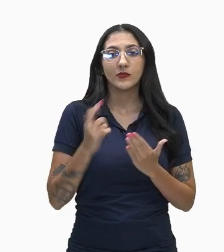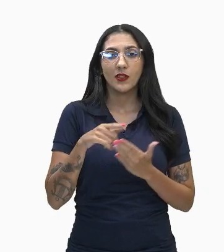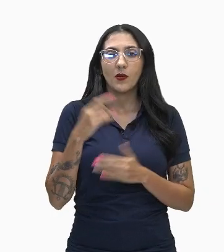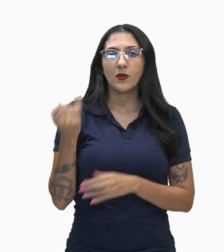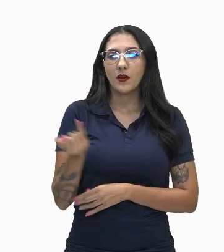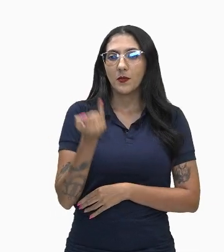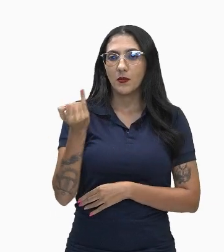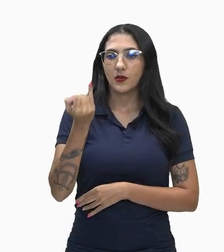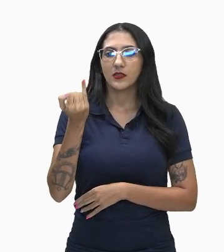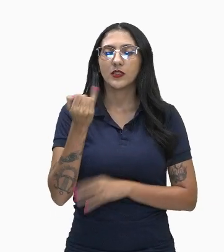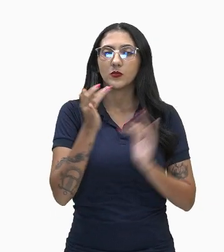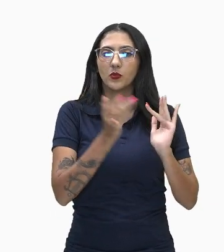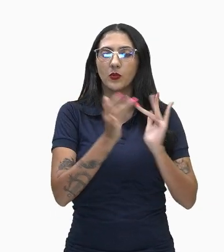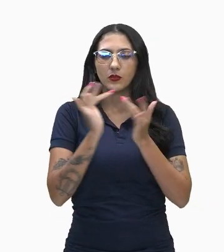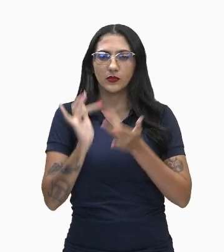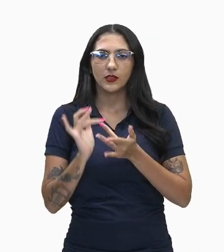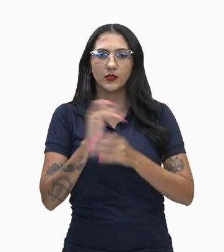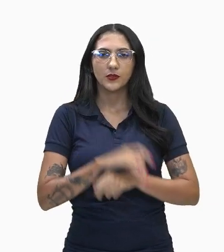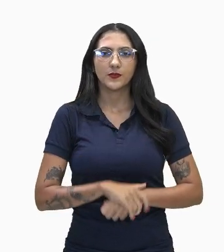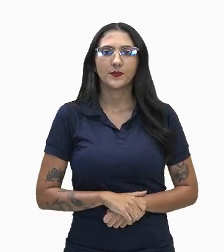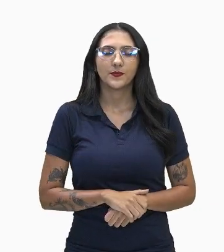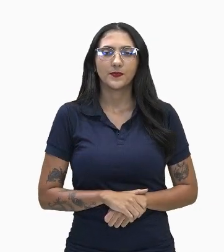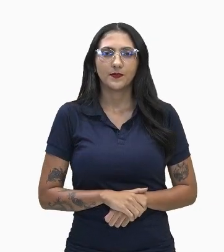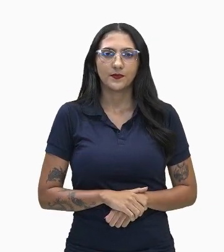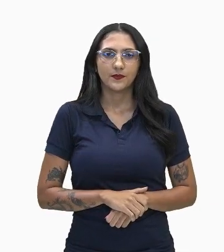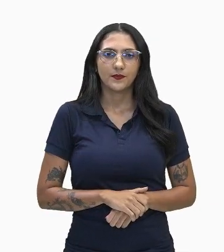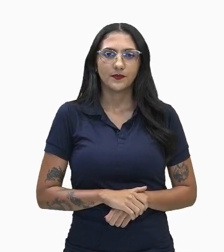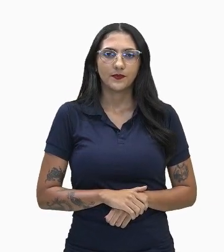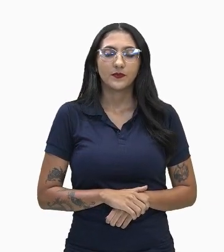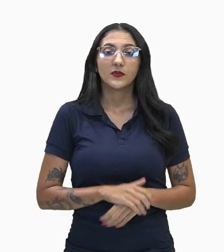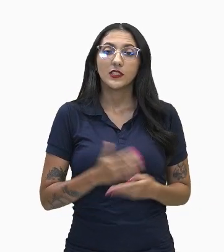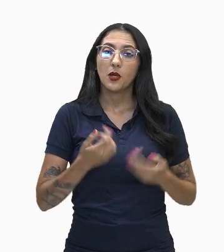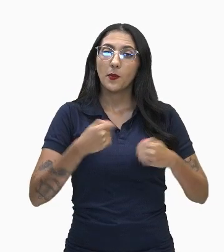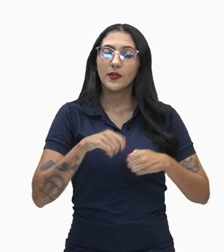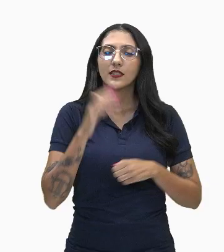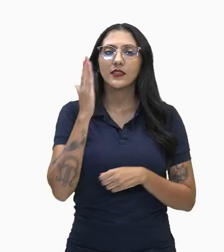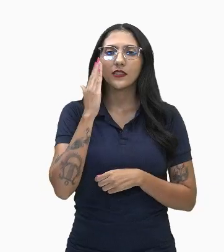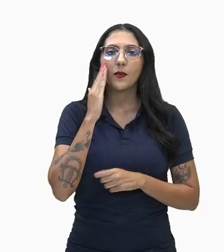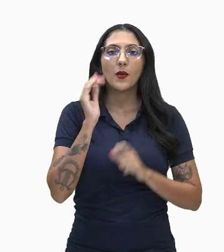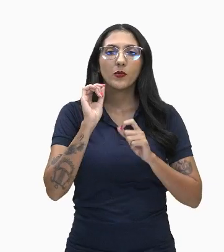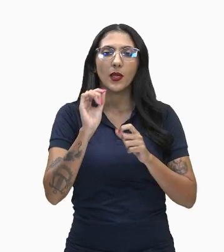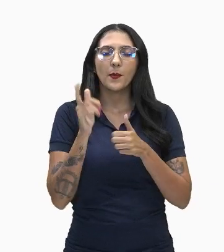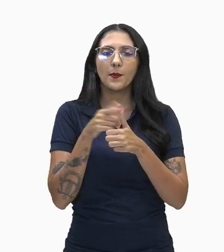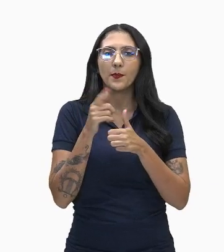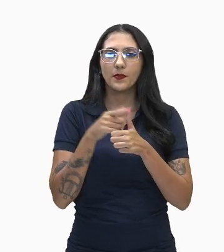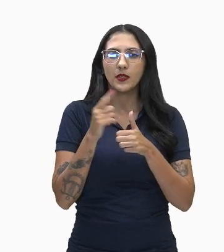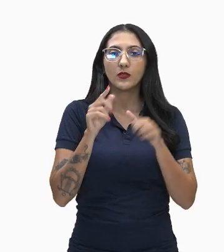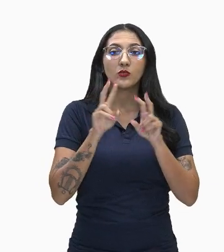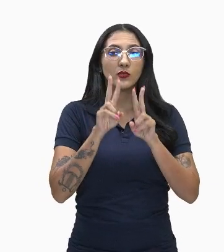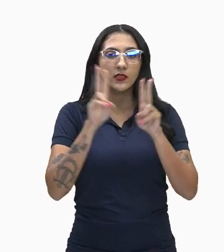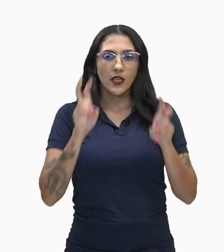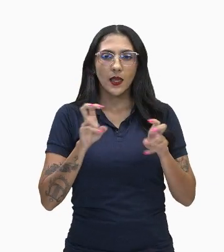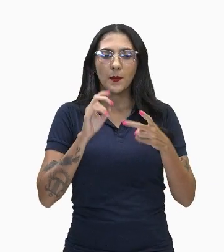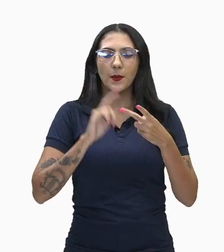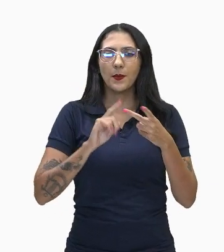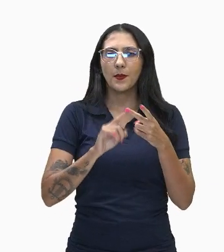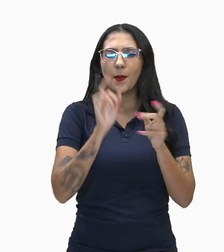Para entender um texto, a gente precisa primeiro saber o assunto dele, procurar ali as palavras